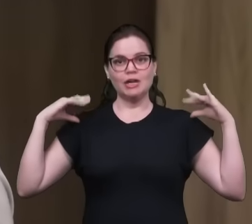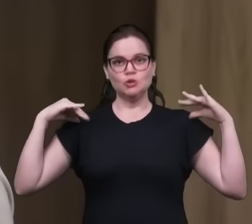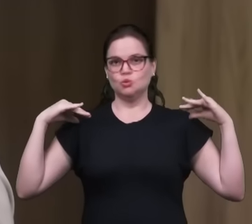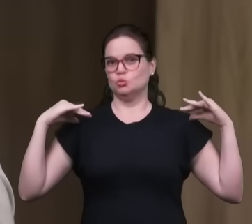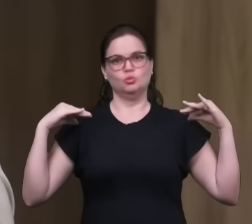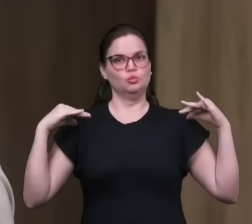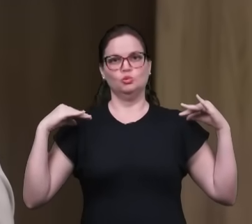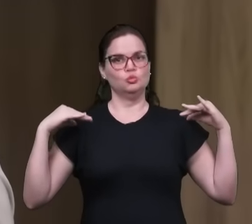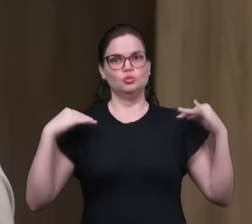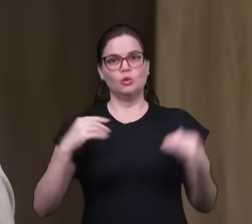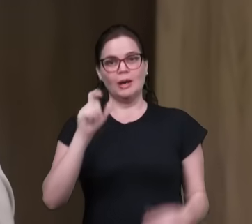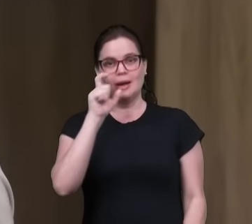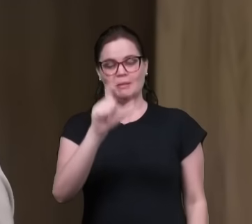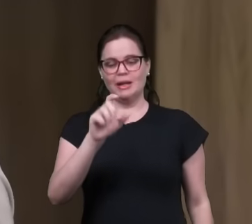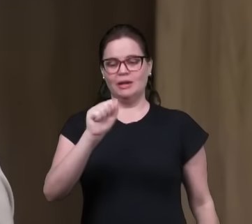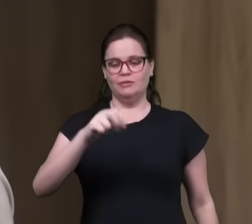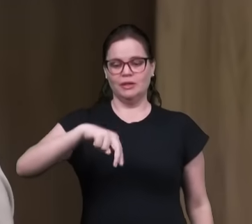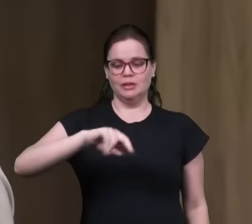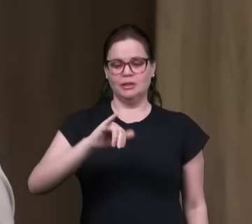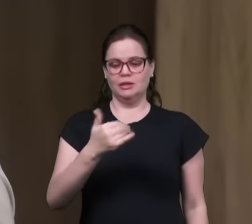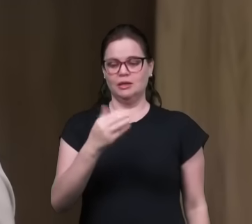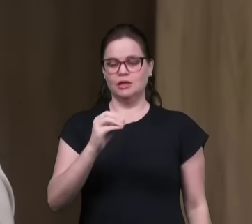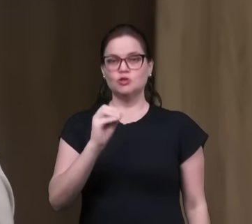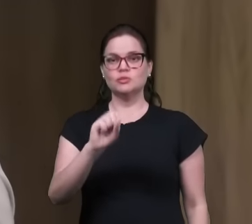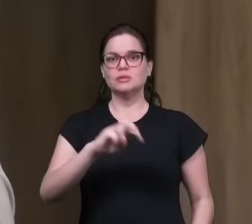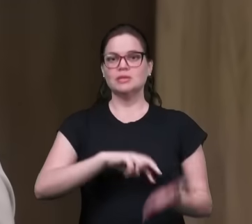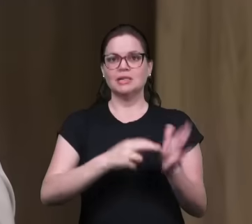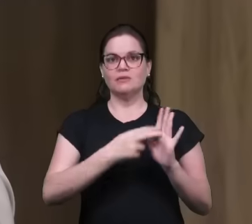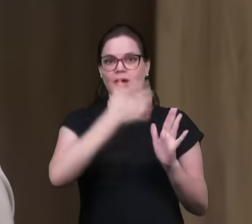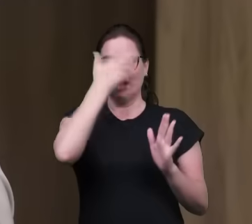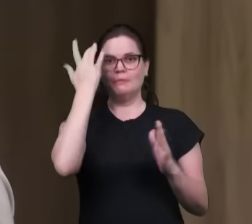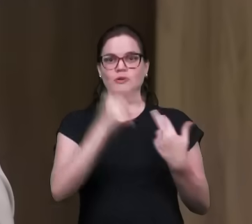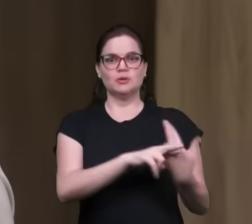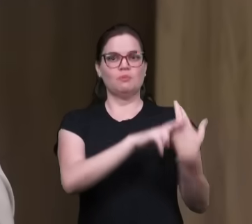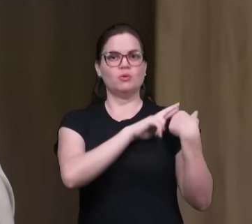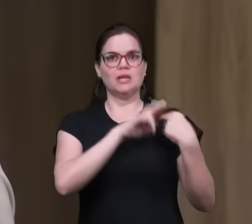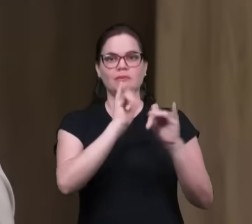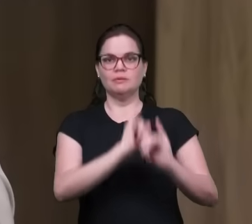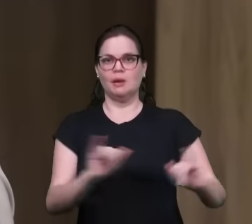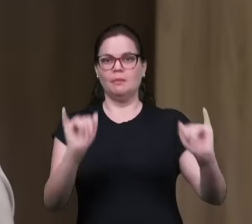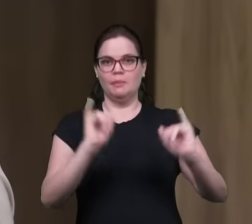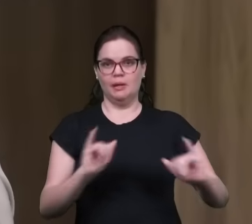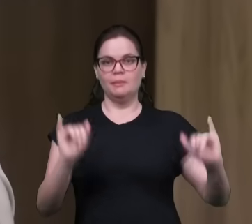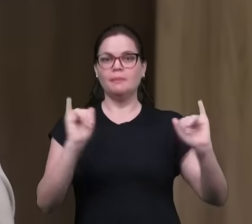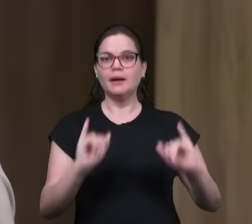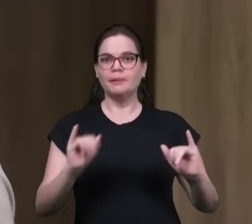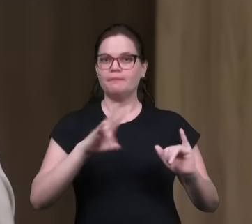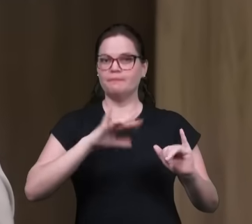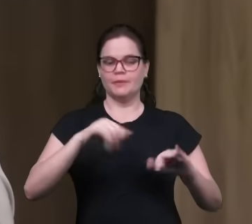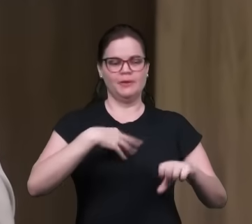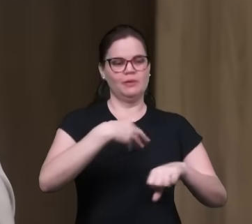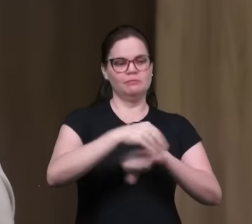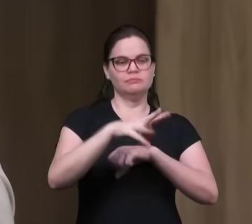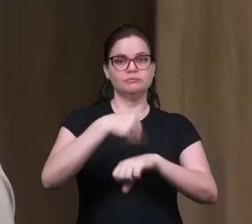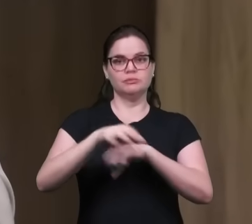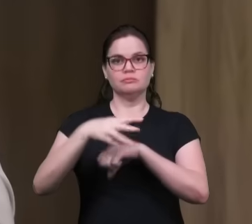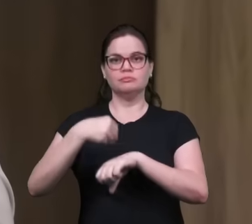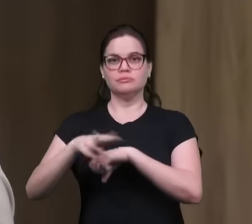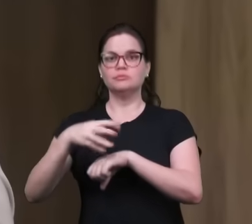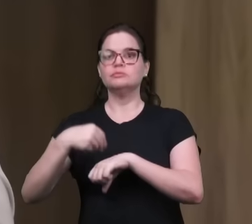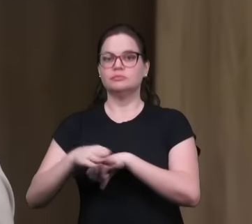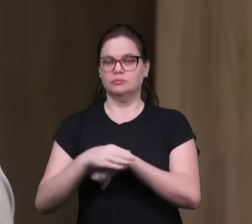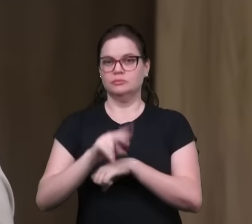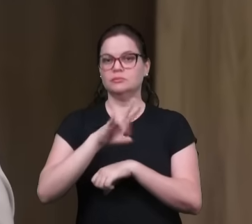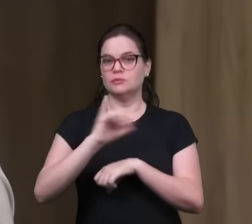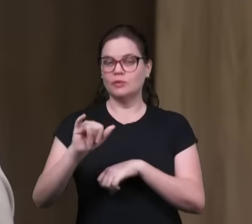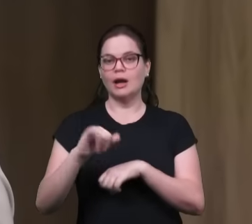celestiais, mas porque a palavra anjo significa mensageiro. Então, aqueles que iriam transmitir a mensagem para a igreja, eles